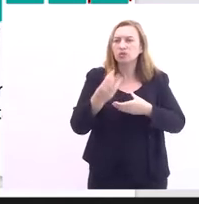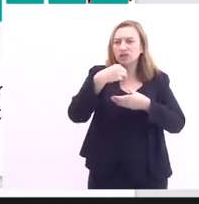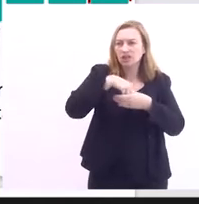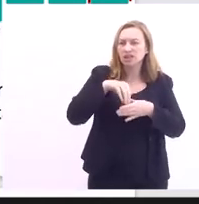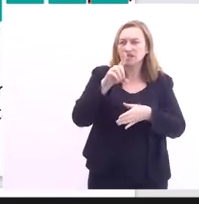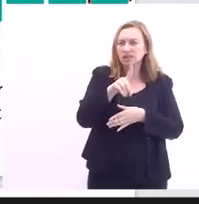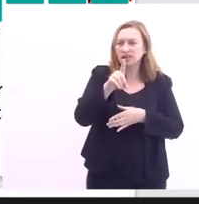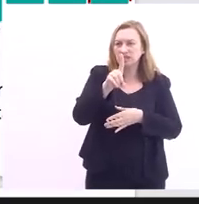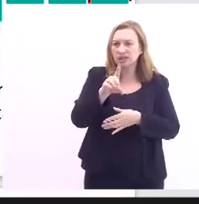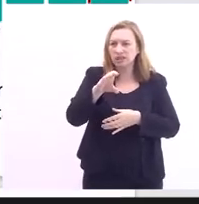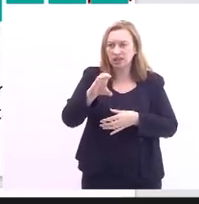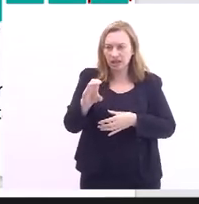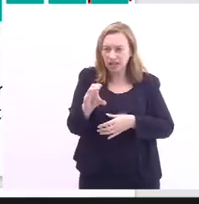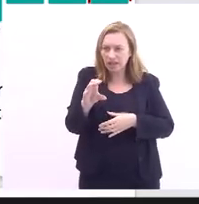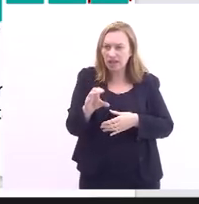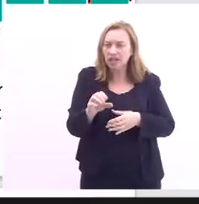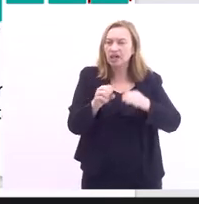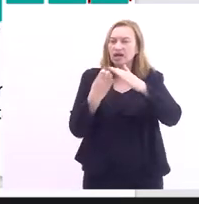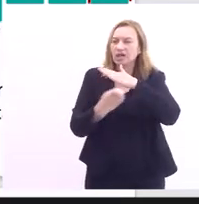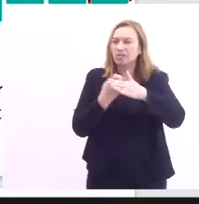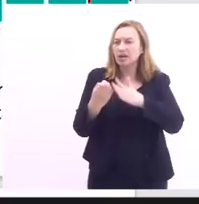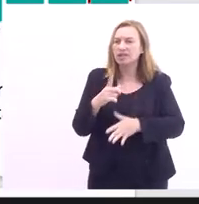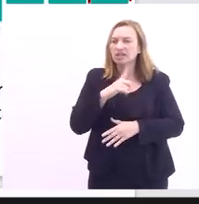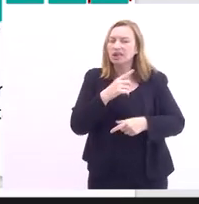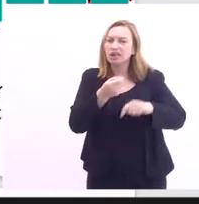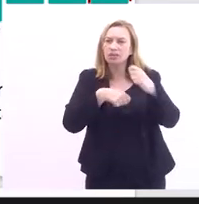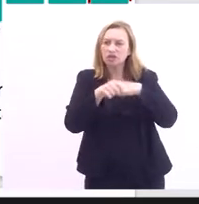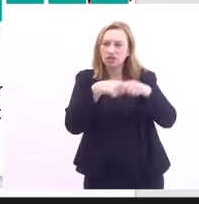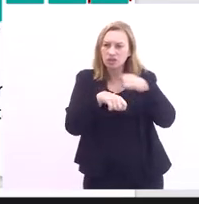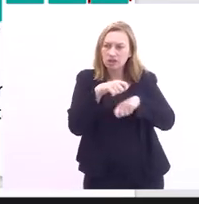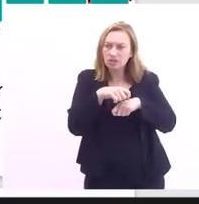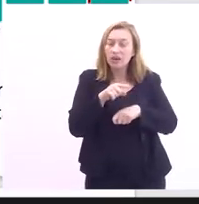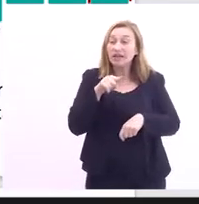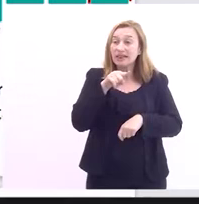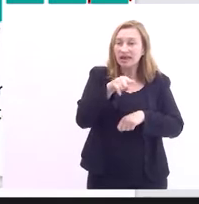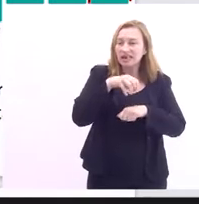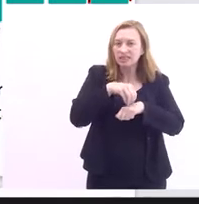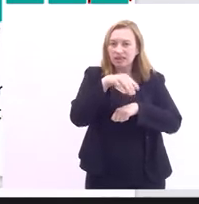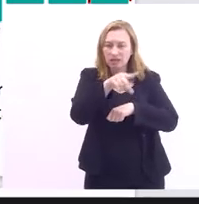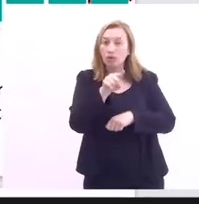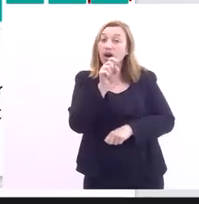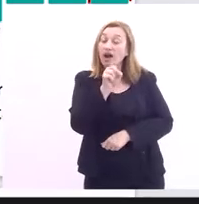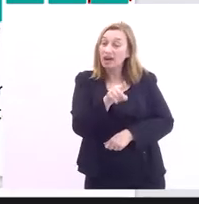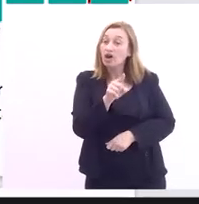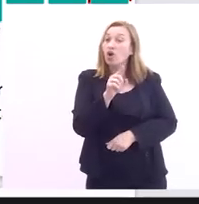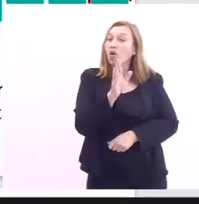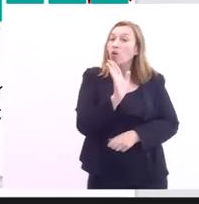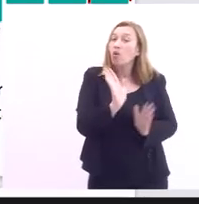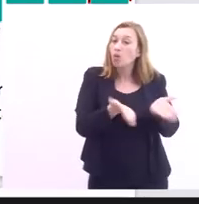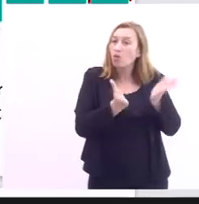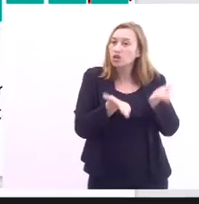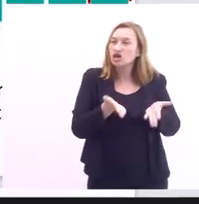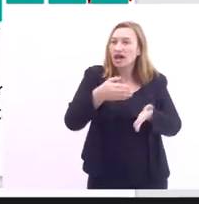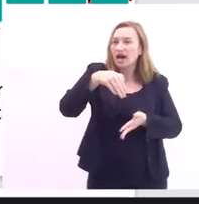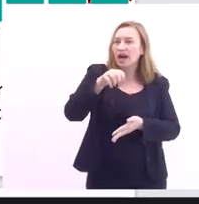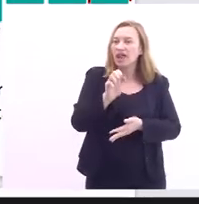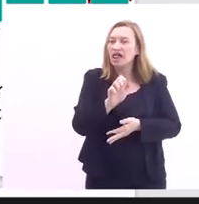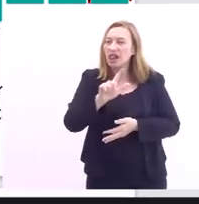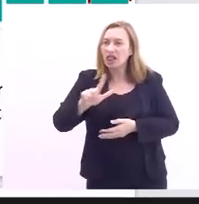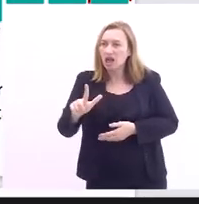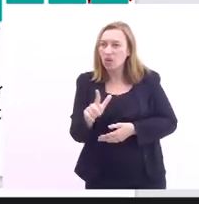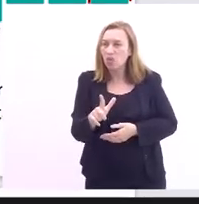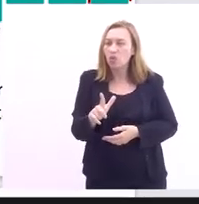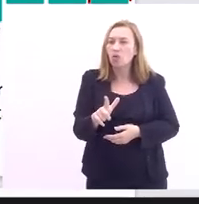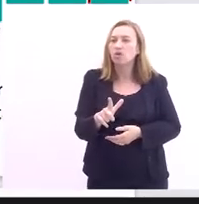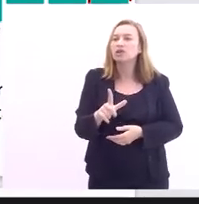DEC que a distribuidora tem gestão. Nesse indicador, hoje, a Enel Rio ela tem